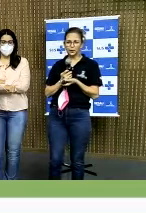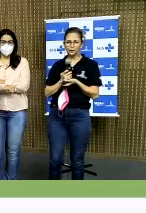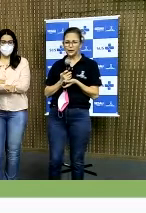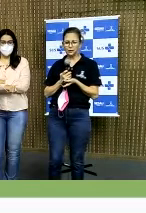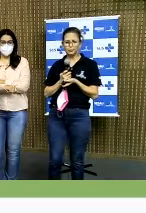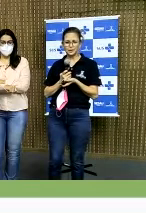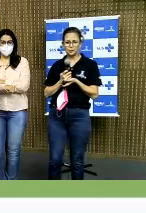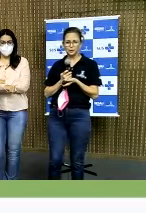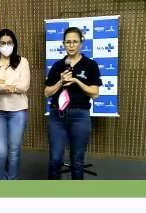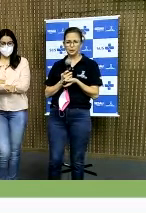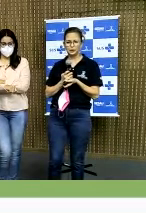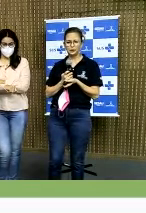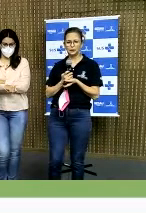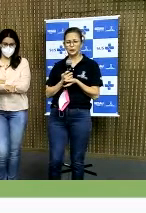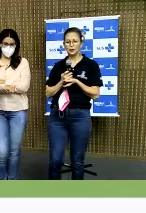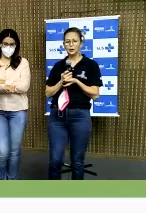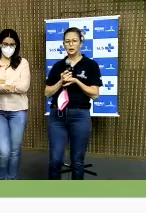também o enfermeiro Tairo é preceptor.